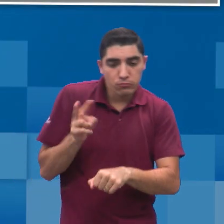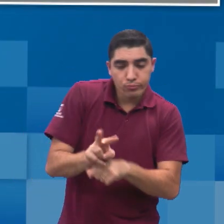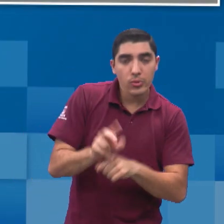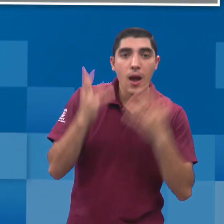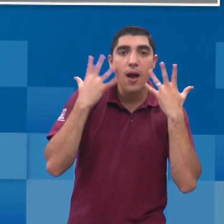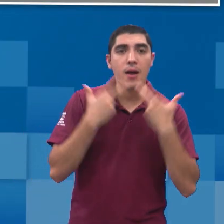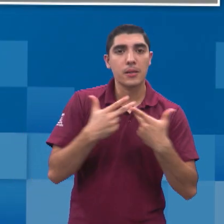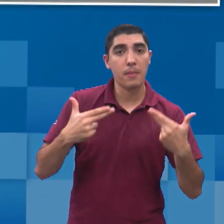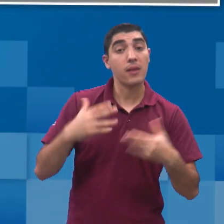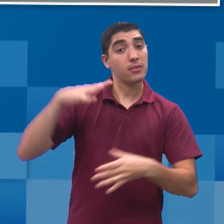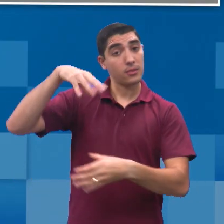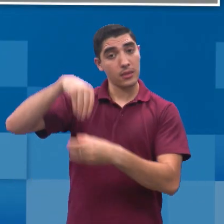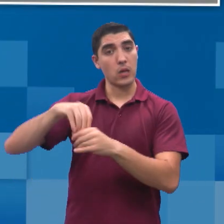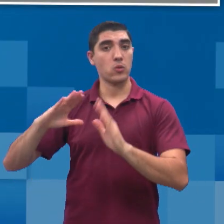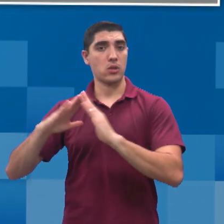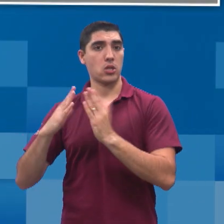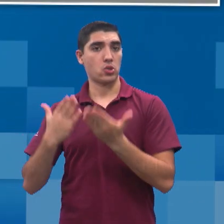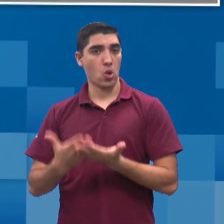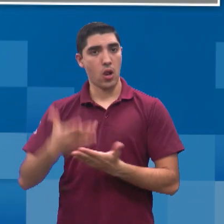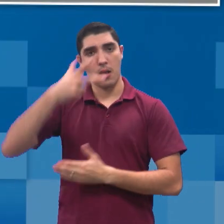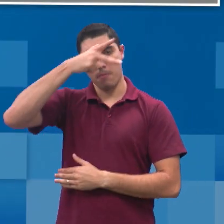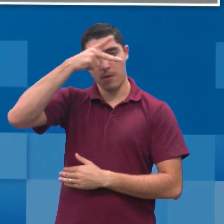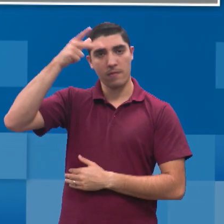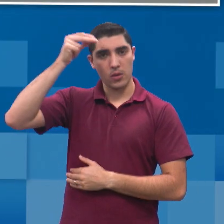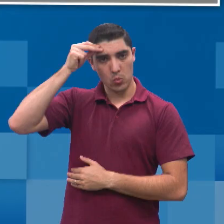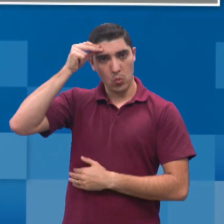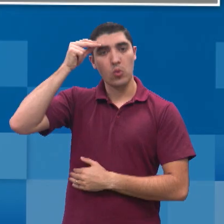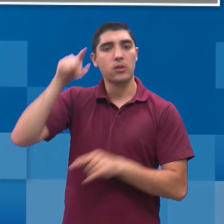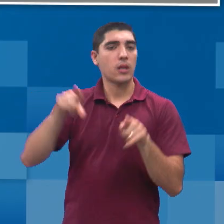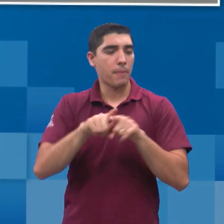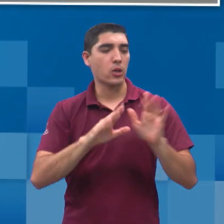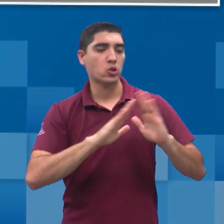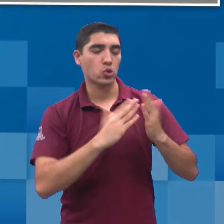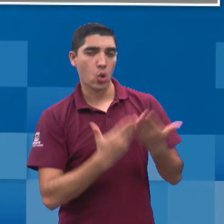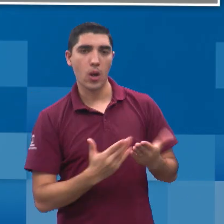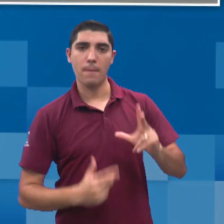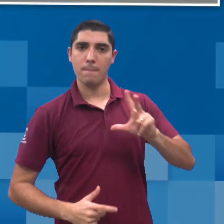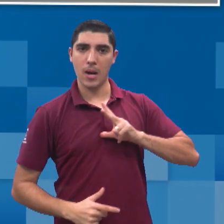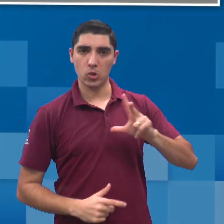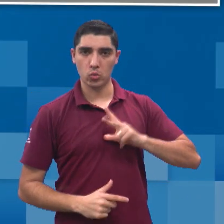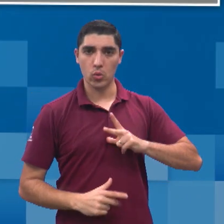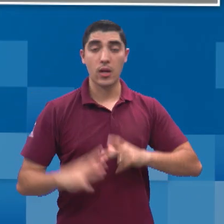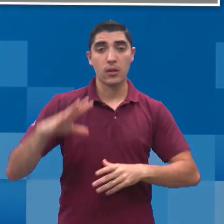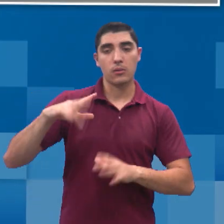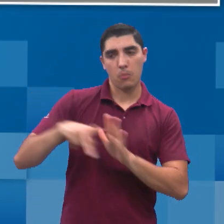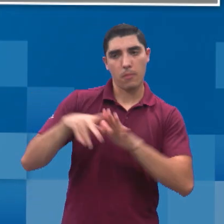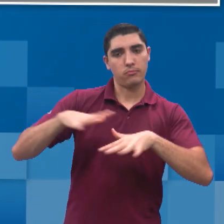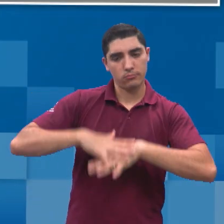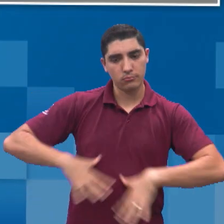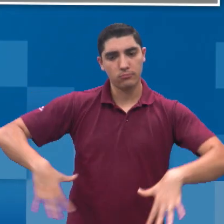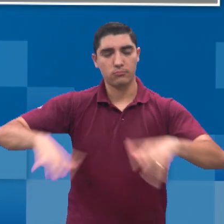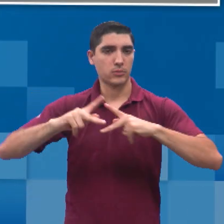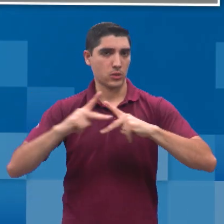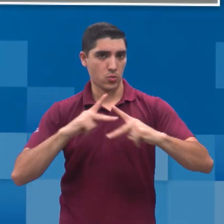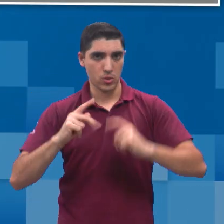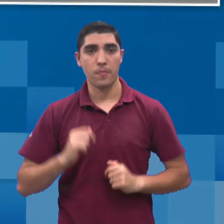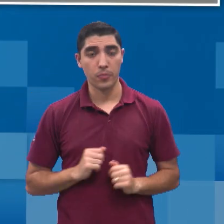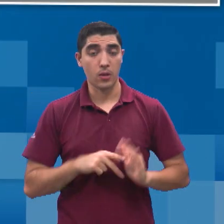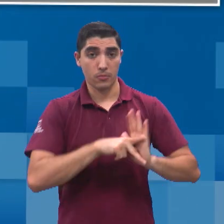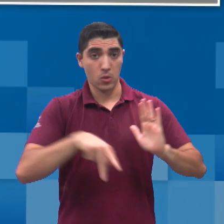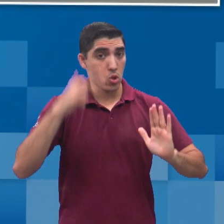da educação básica das escolas públicas e particulares no âmbito municipal. Rito